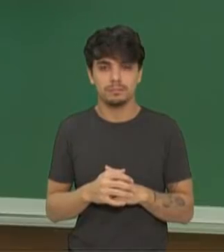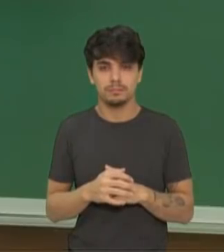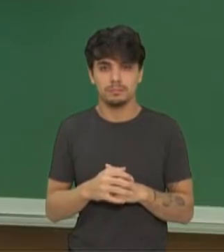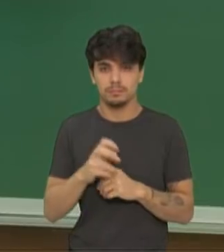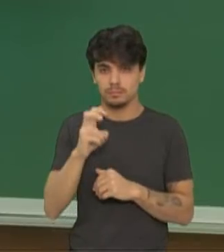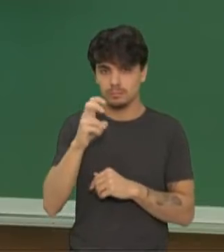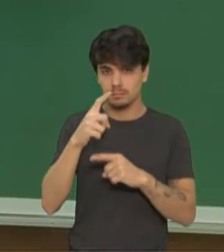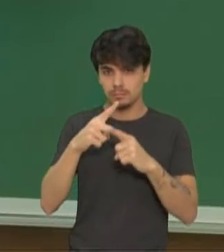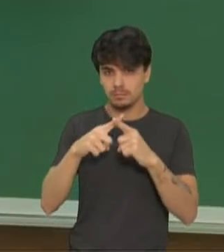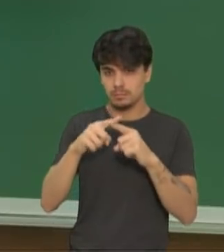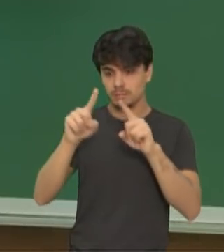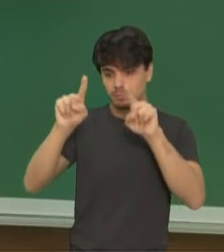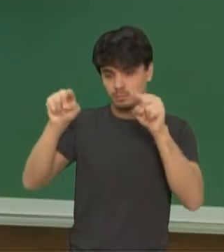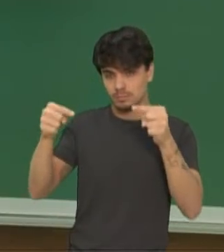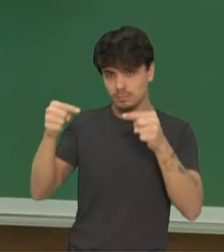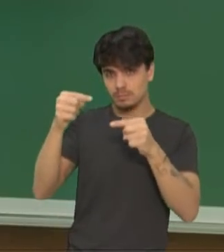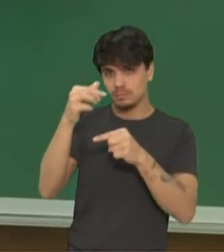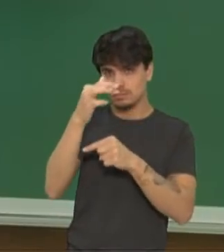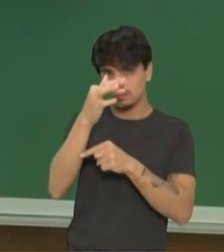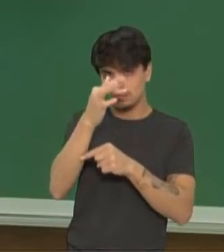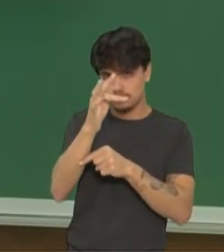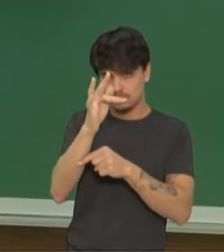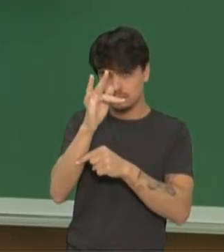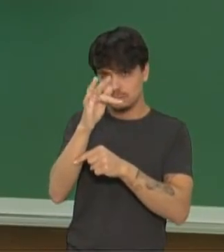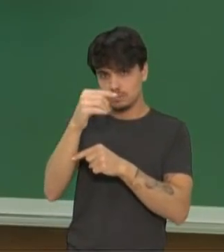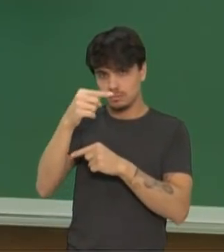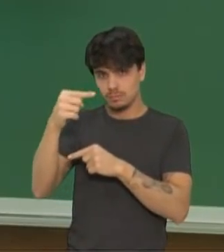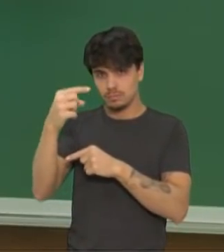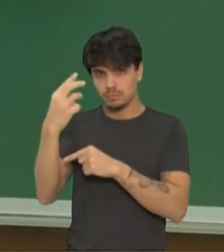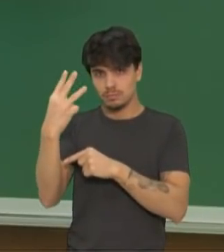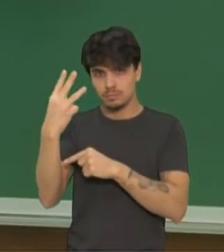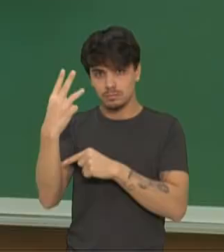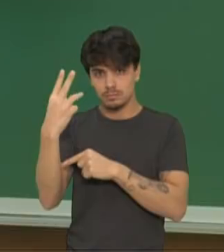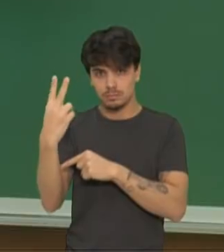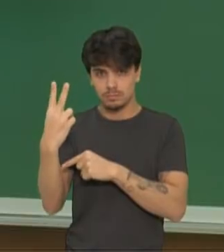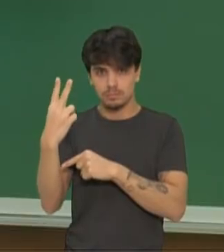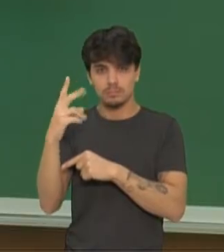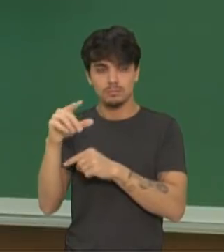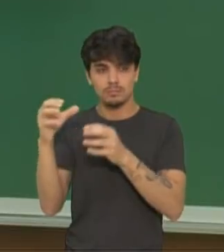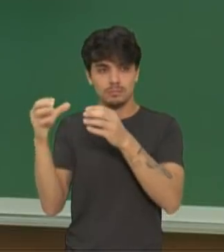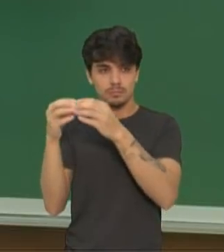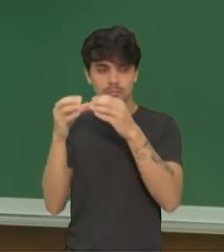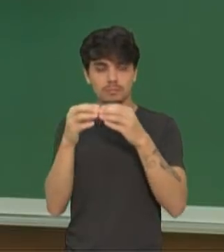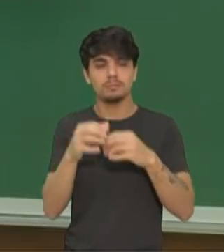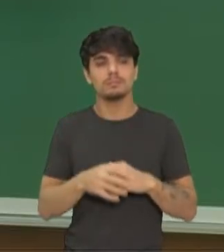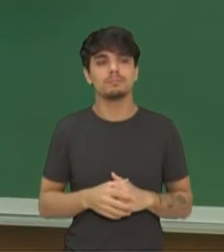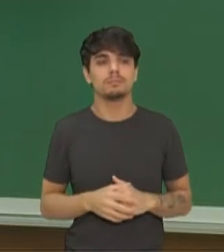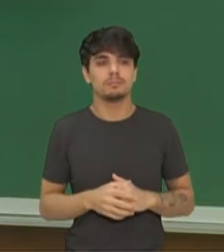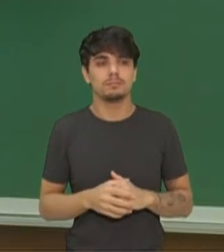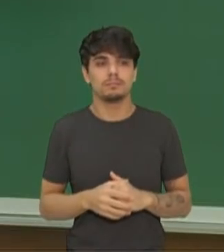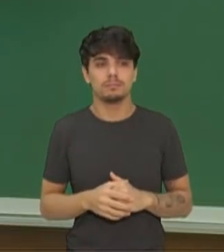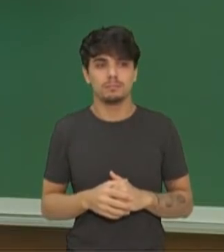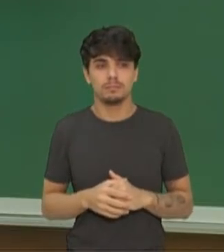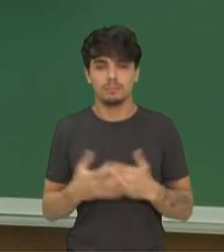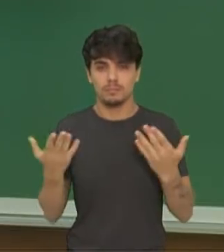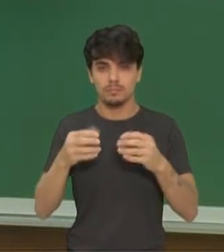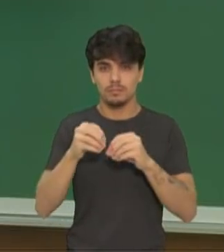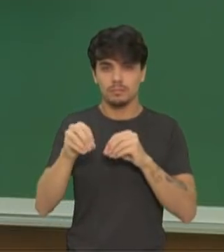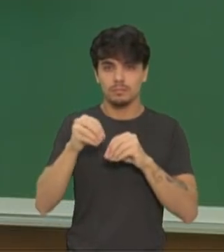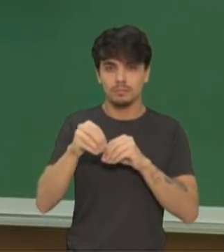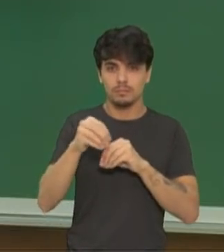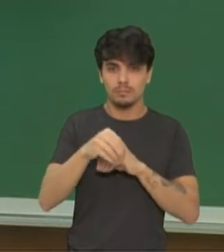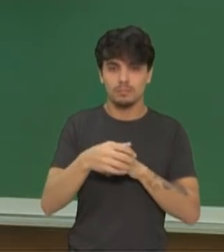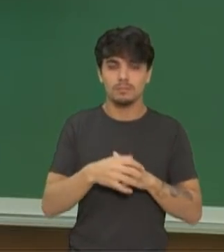5 vezes, entre parênteses, o F e o 32, que são dois termos. Vamos fazer a propriedade distributiva? Vamos